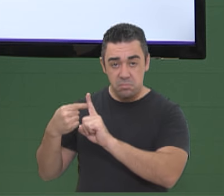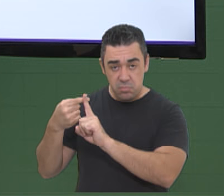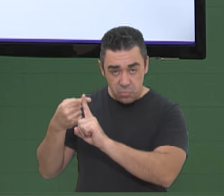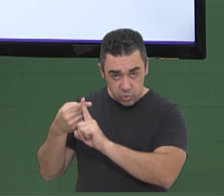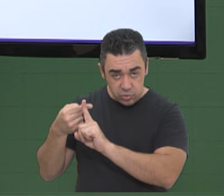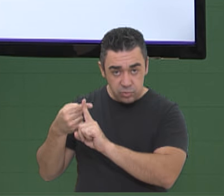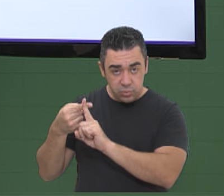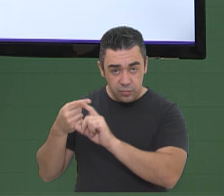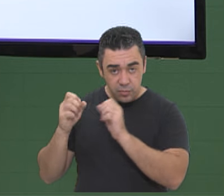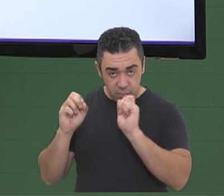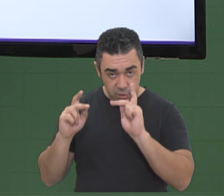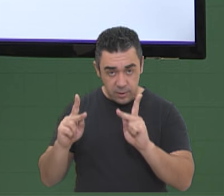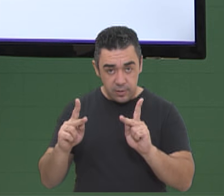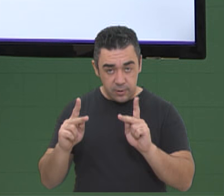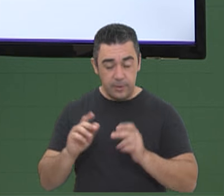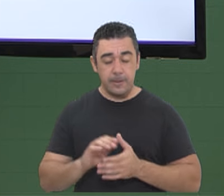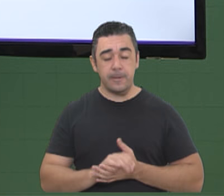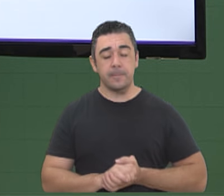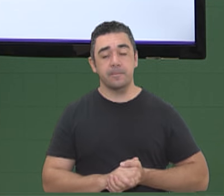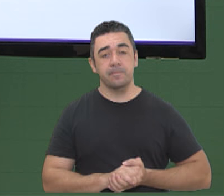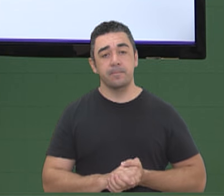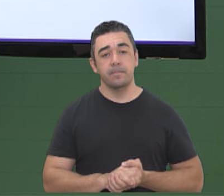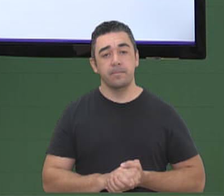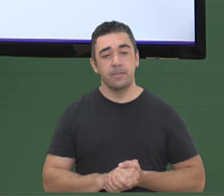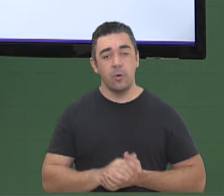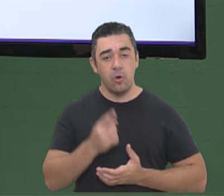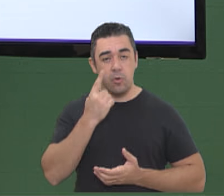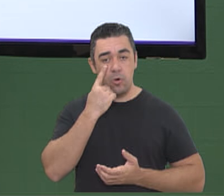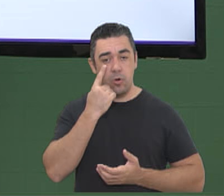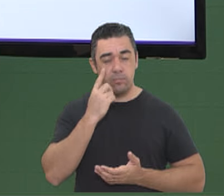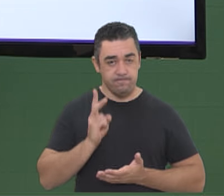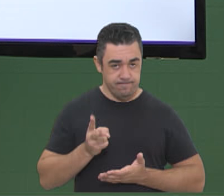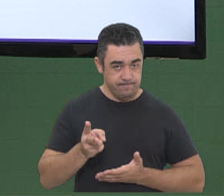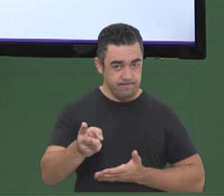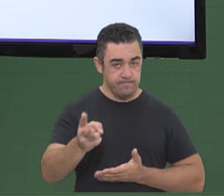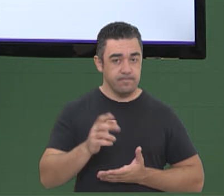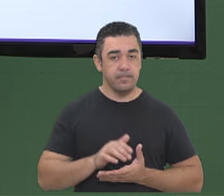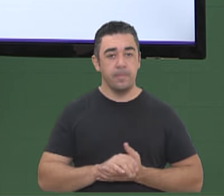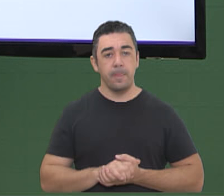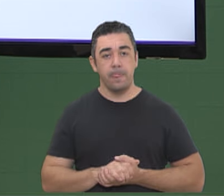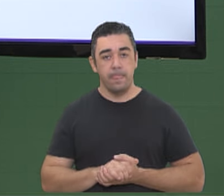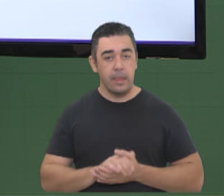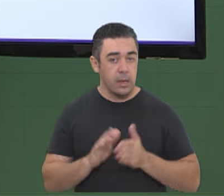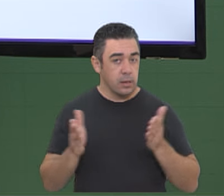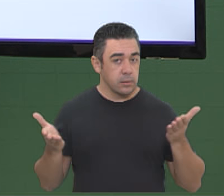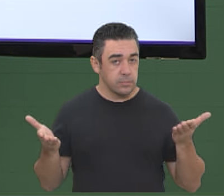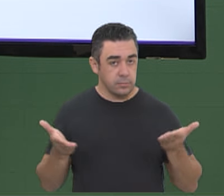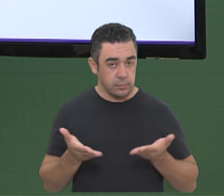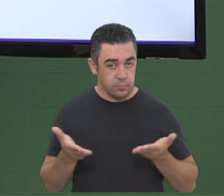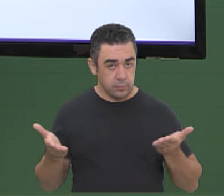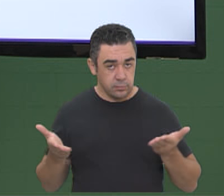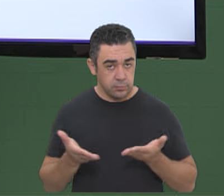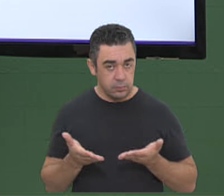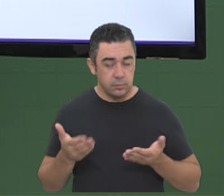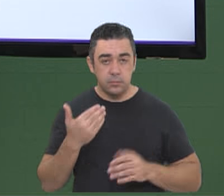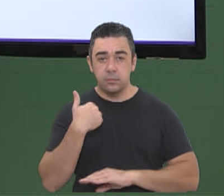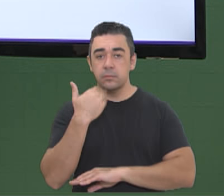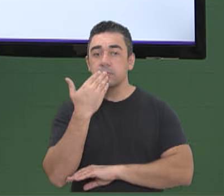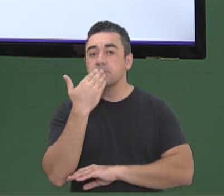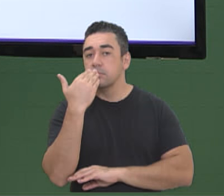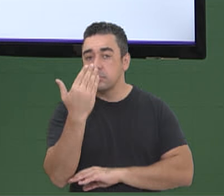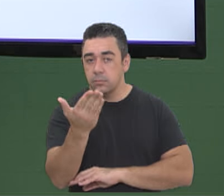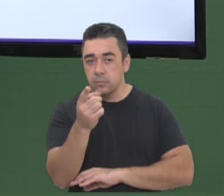bem? Muito bem. Então, vamos lá. Continuando aqui. Agora a prof vai pedir para